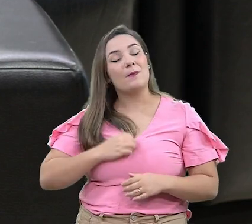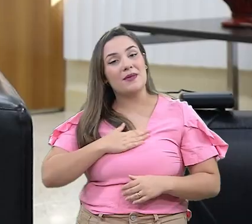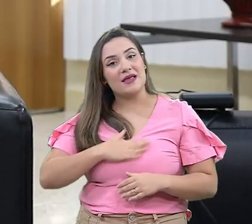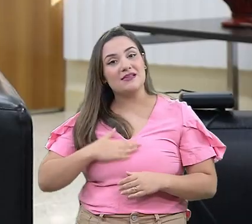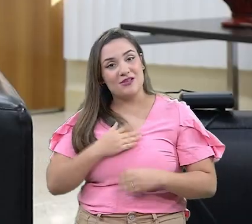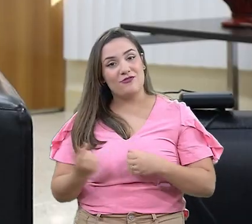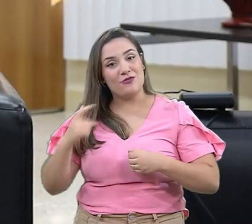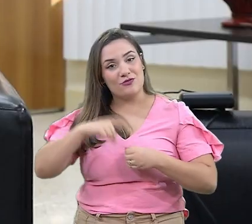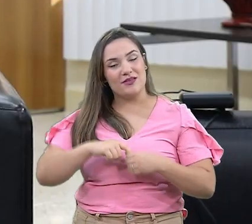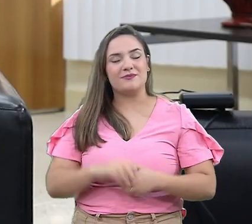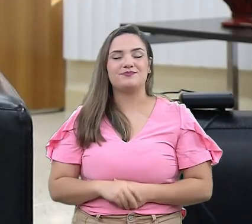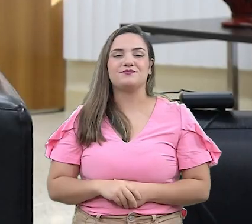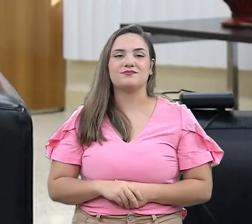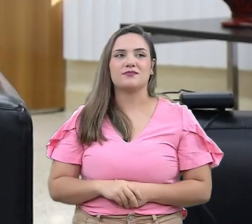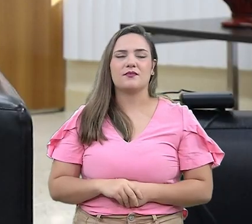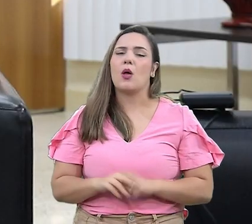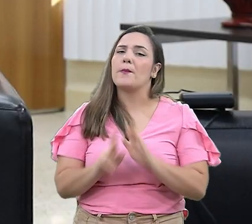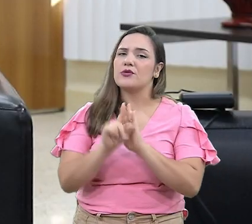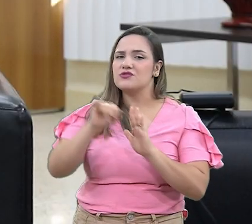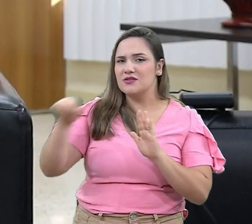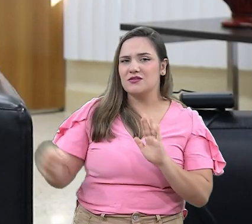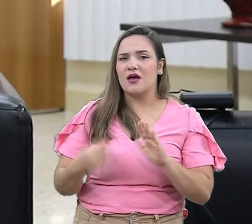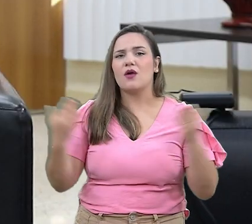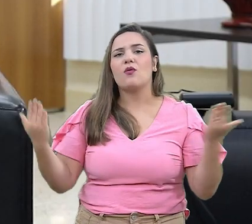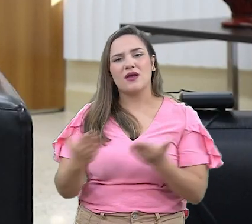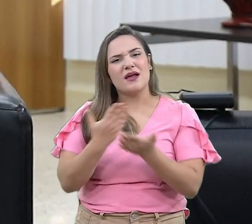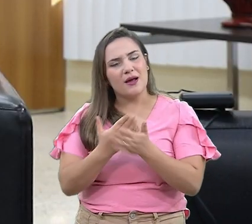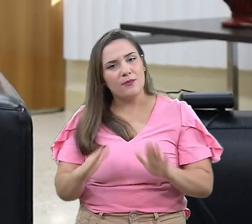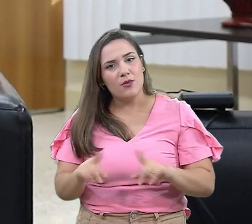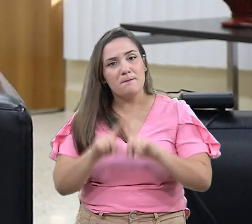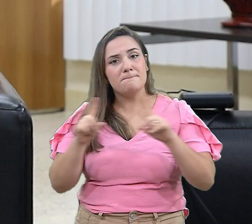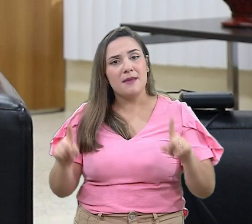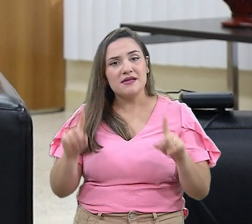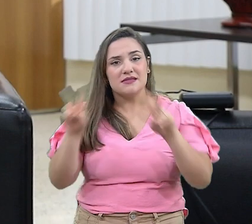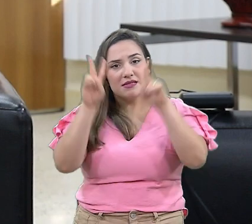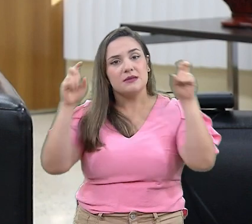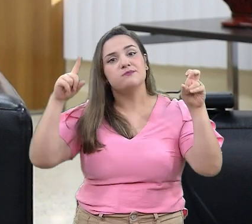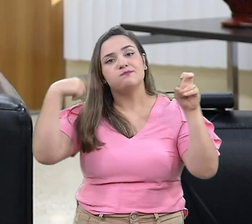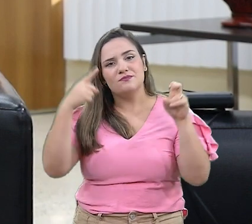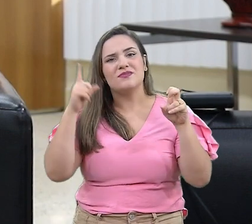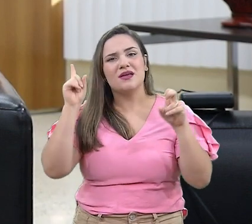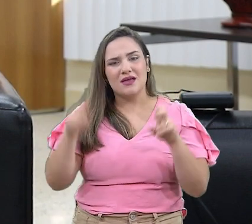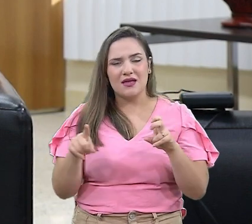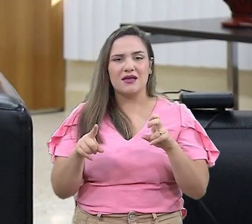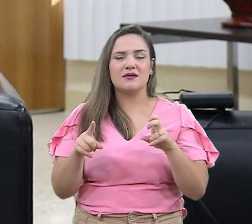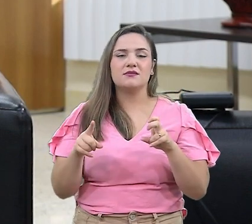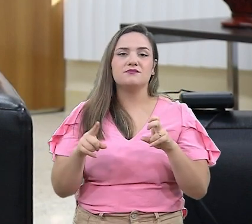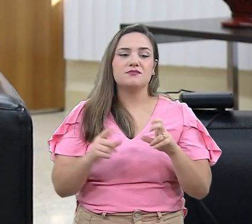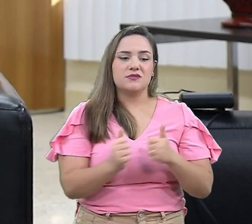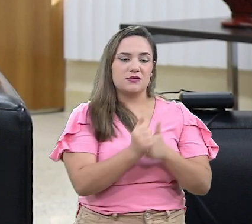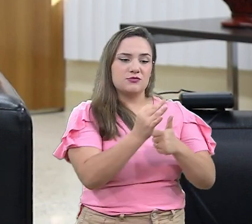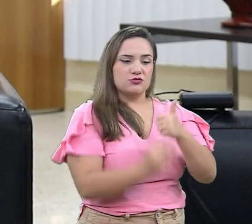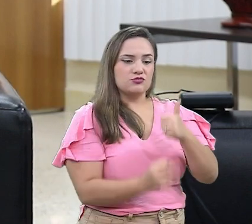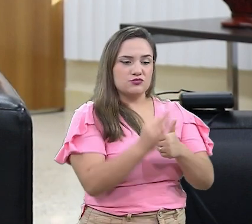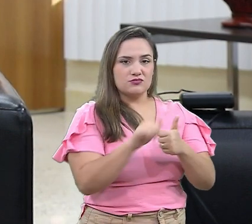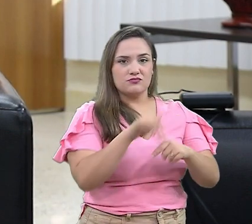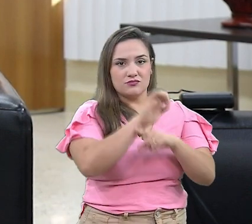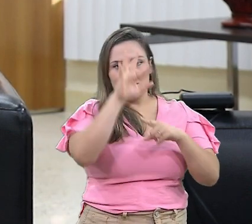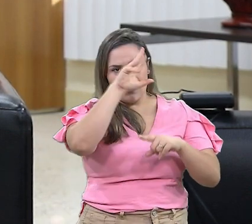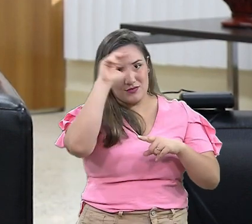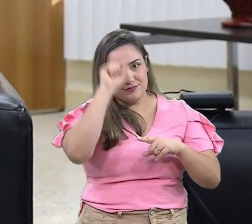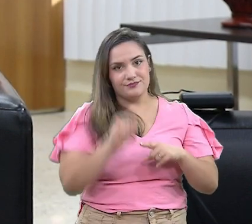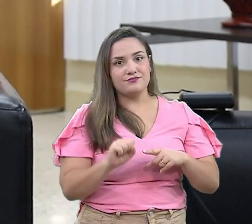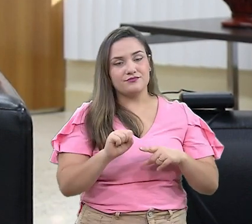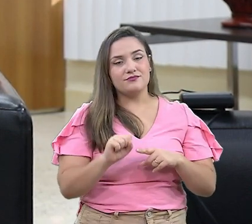retornar. O programa termina por aqui. Aproveito para lembrar que o Mérito da Questão é uma produção do Tribunal de Justiça